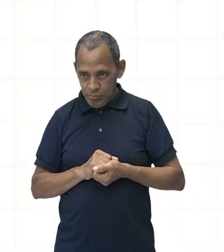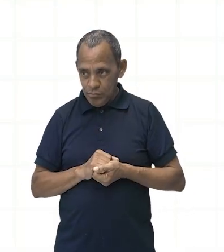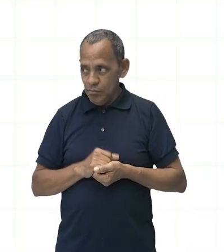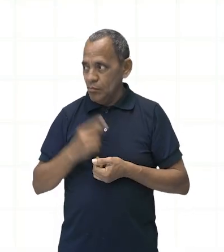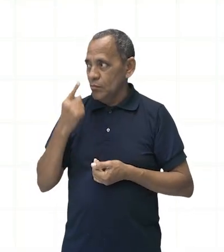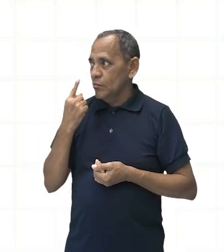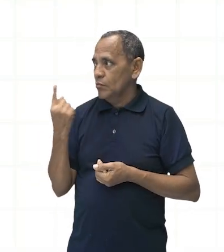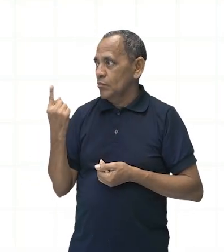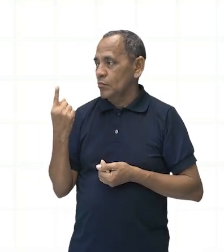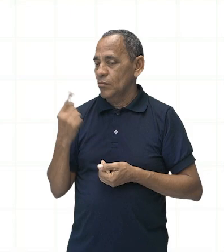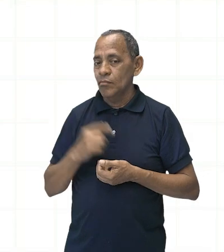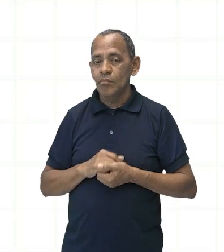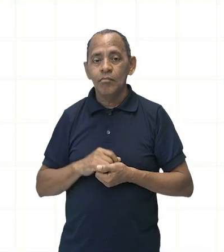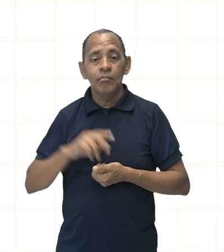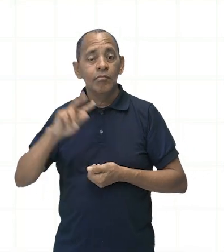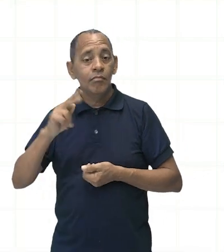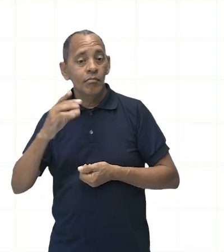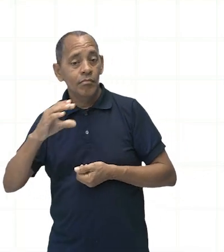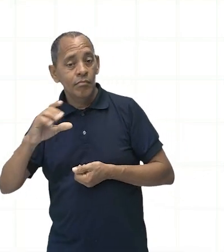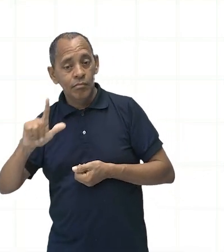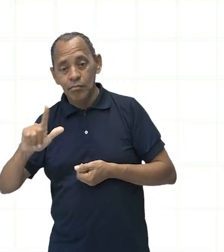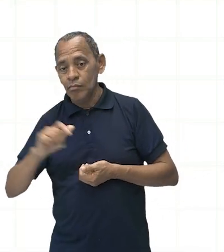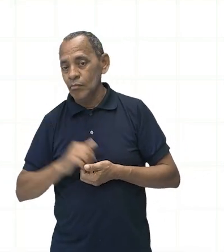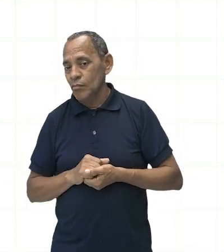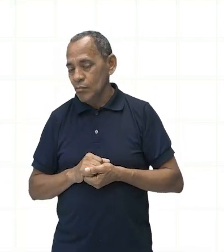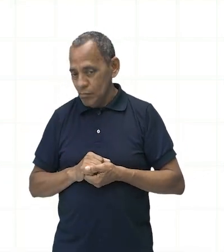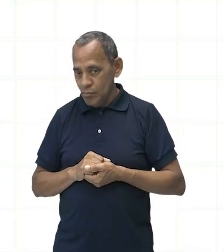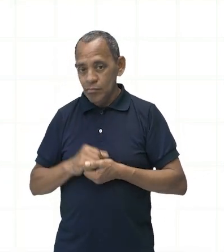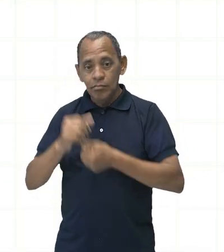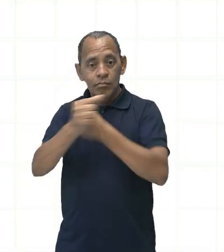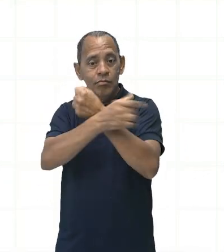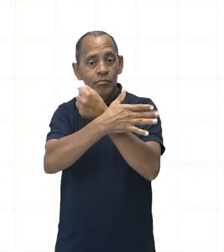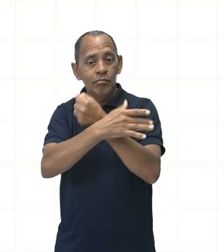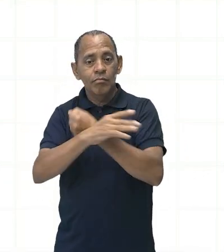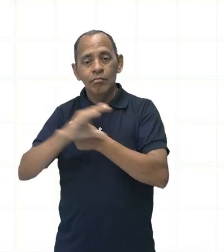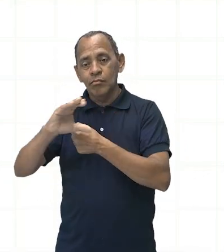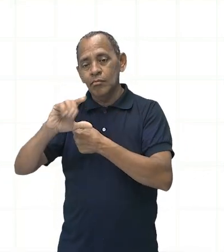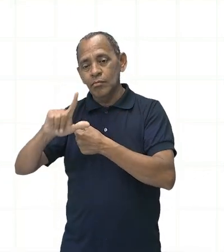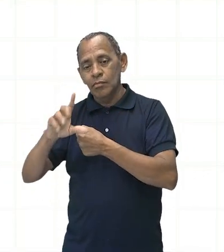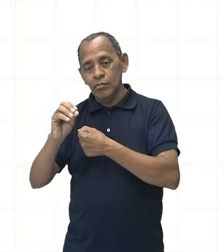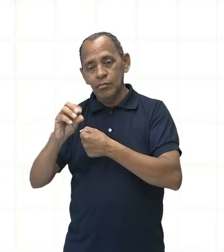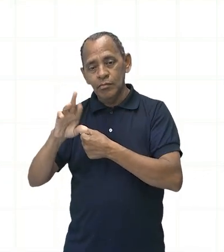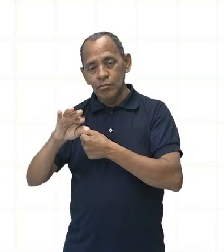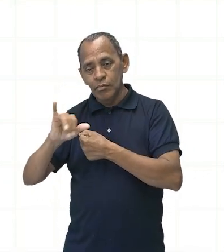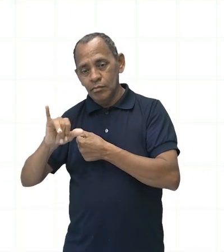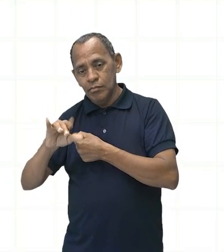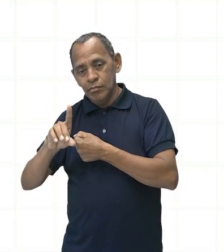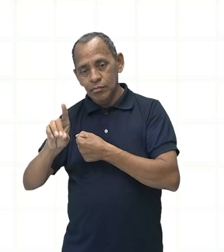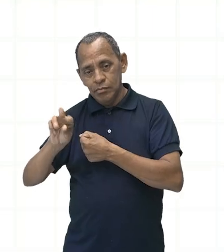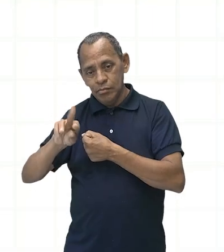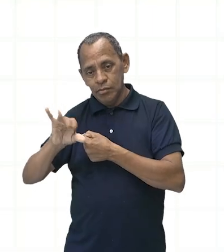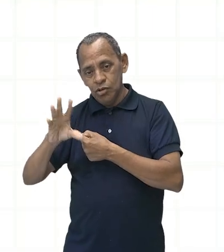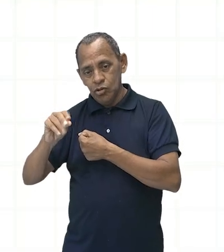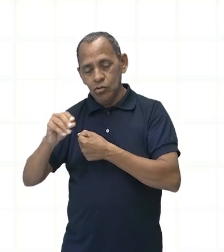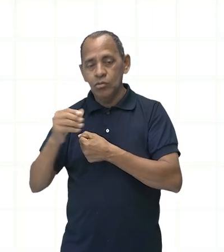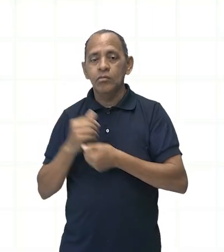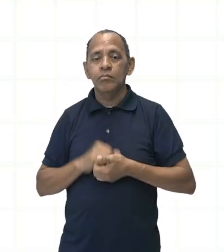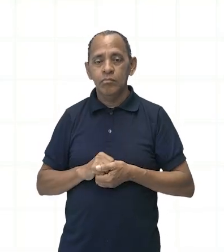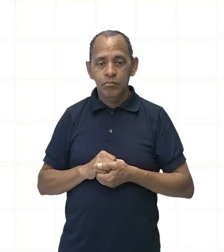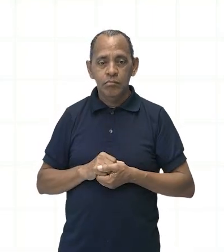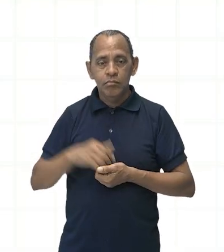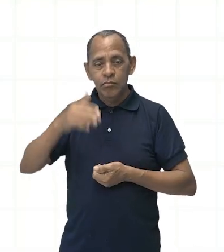nossa fórmula é o HCl, conhecido como ácido clorídrico. Então, o ácido clorídrico, quando em